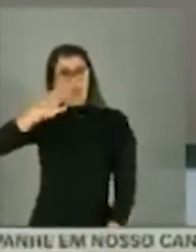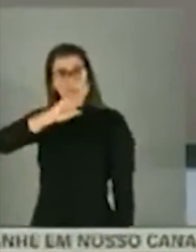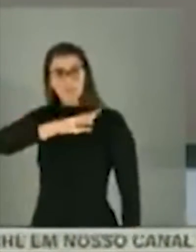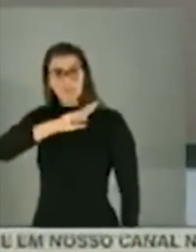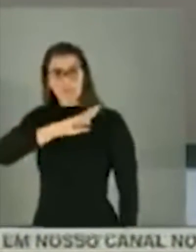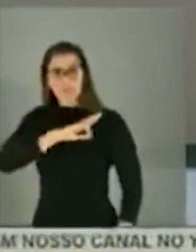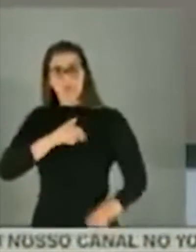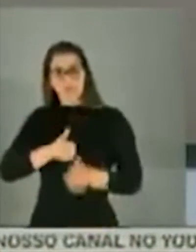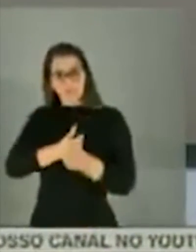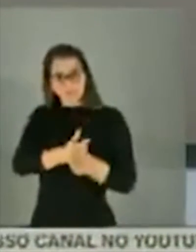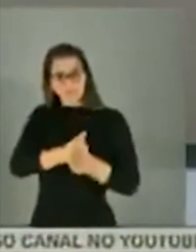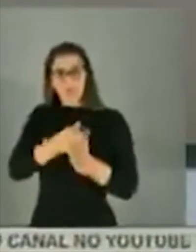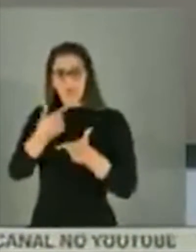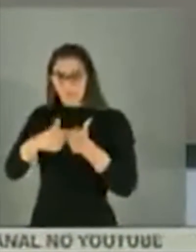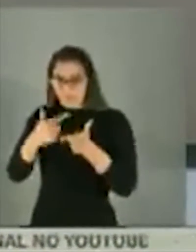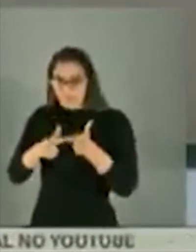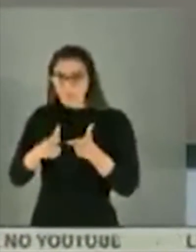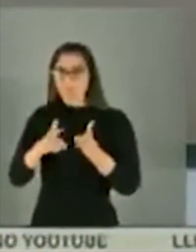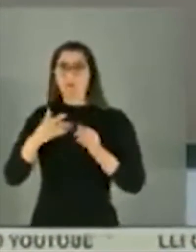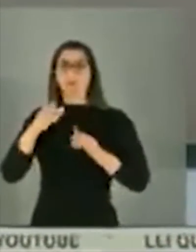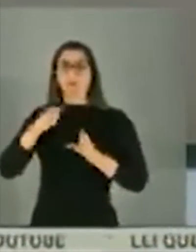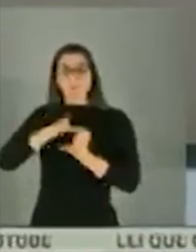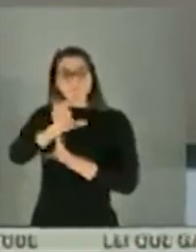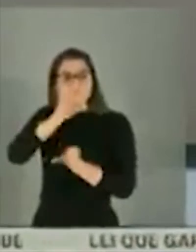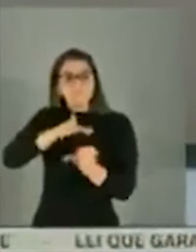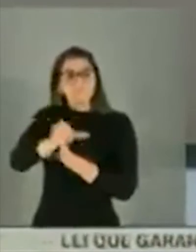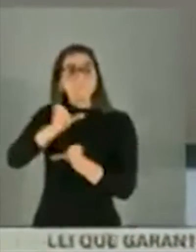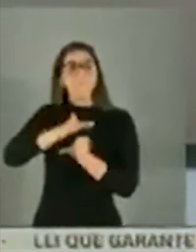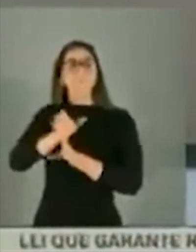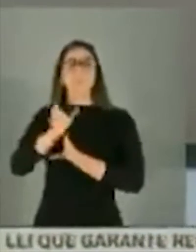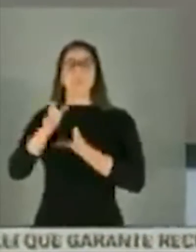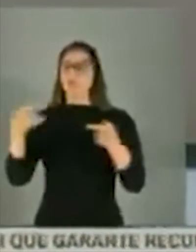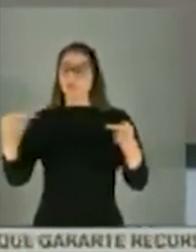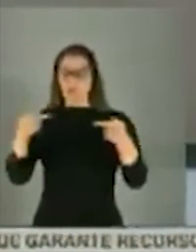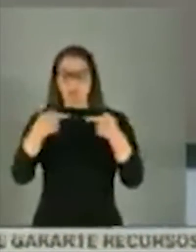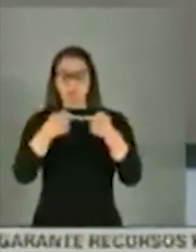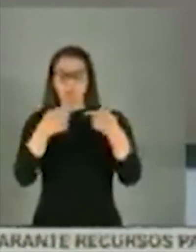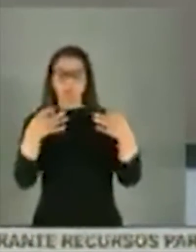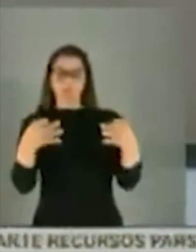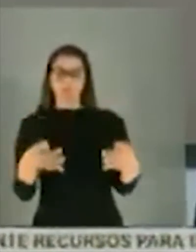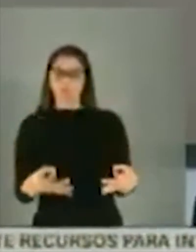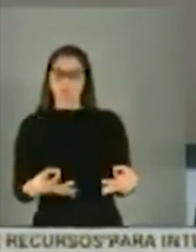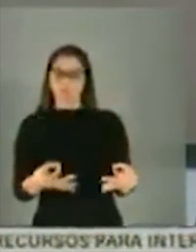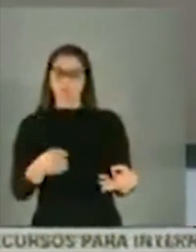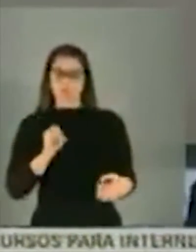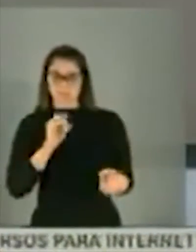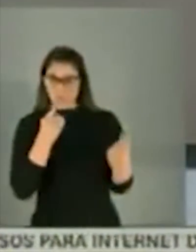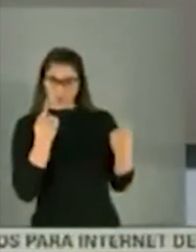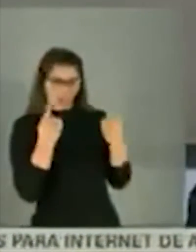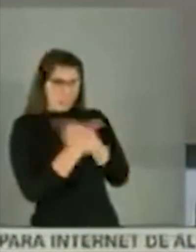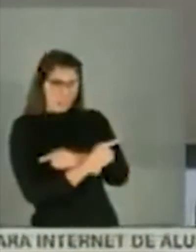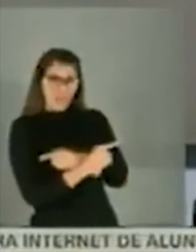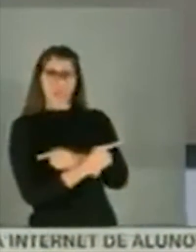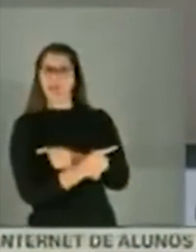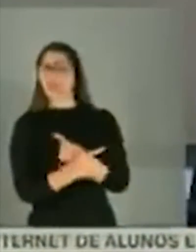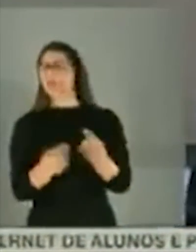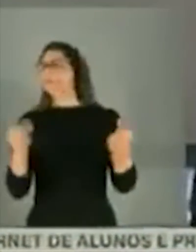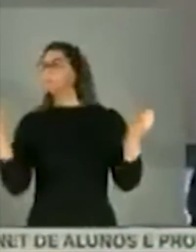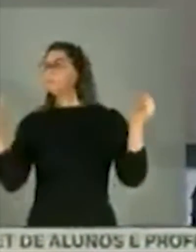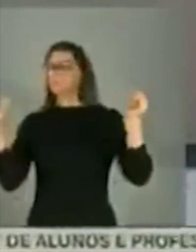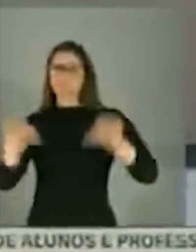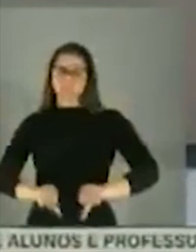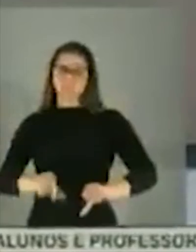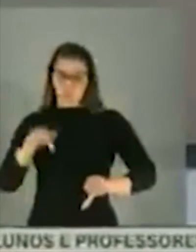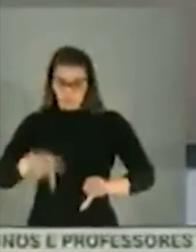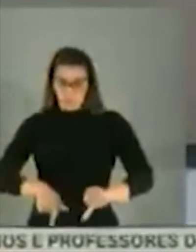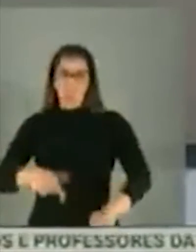condução da crise trazer mensagens que são coerentes entre si. Caso contrário, é o caos e é o que